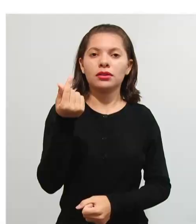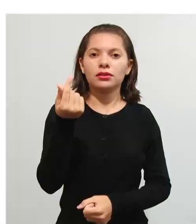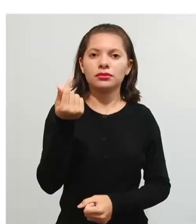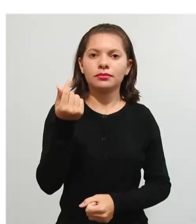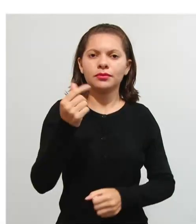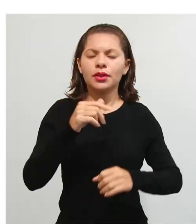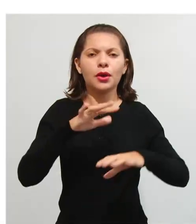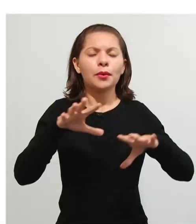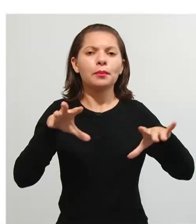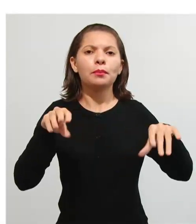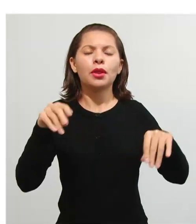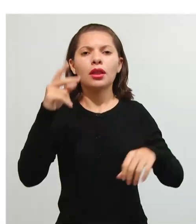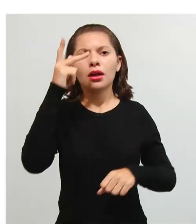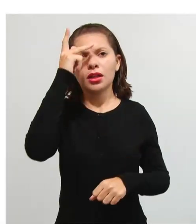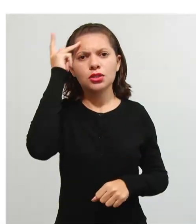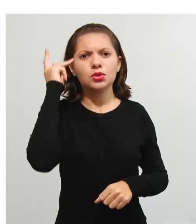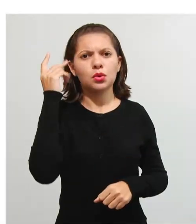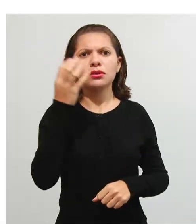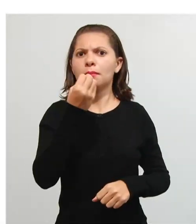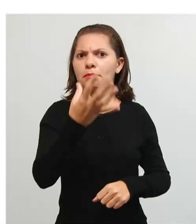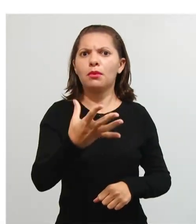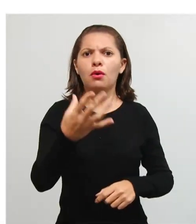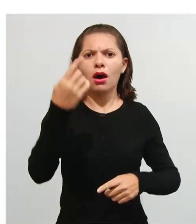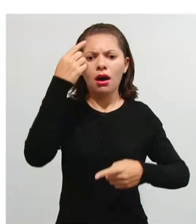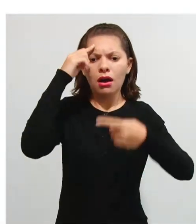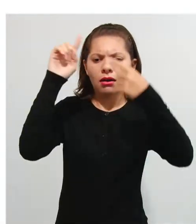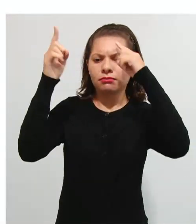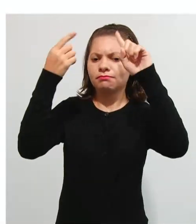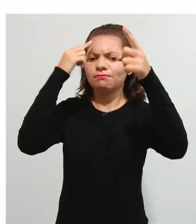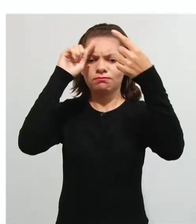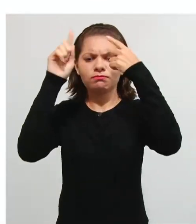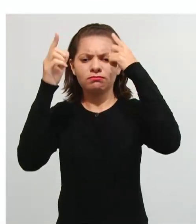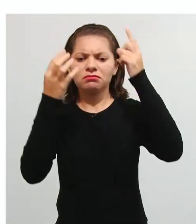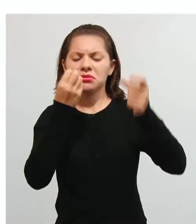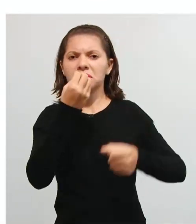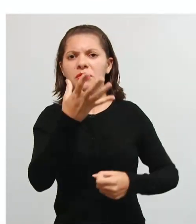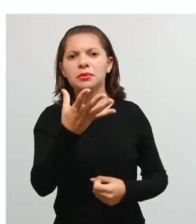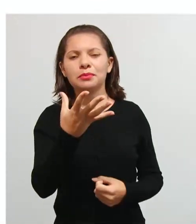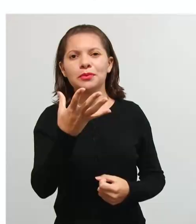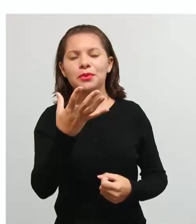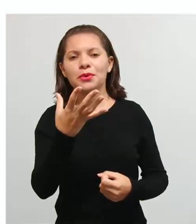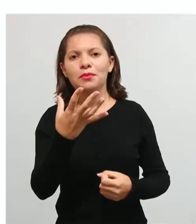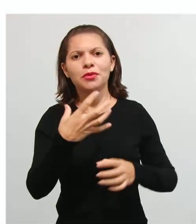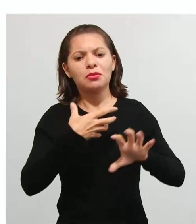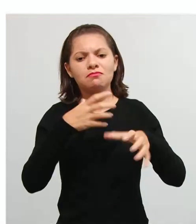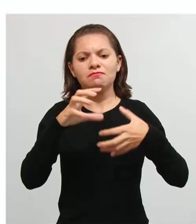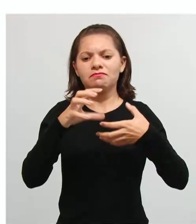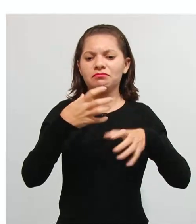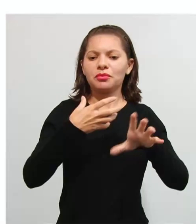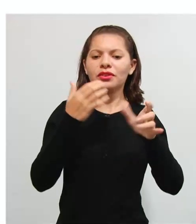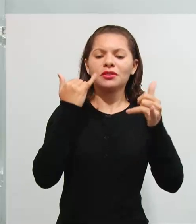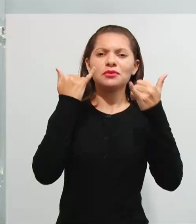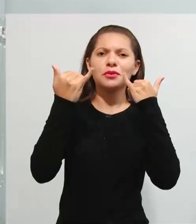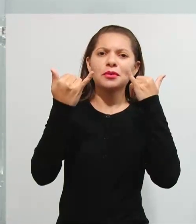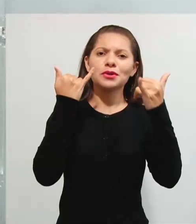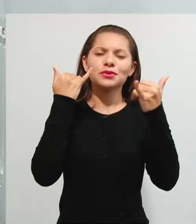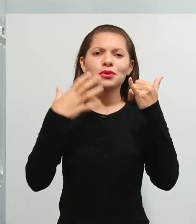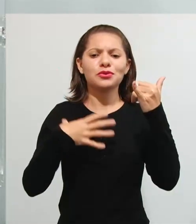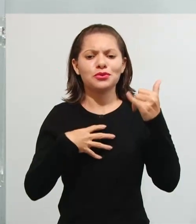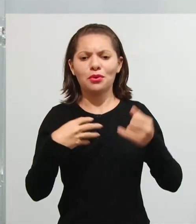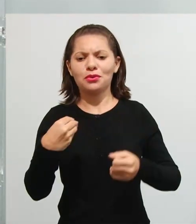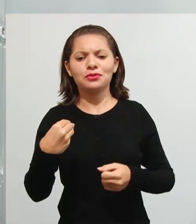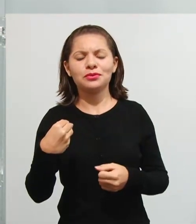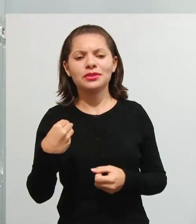muitas pessoas são talentosas, criativas, né? E estão trocando informação com a gente, jovens